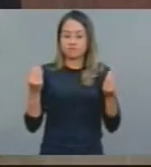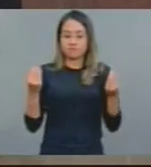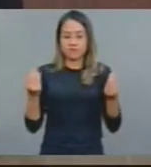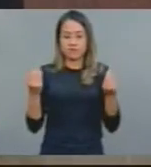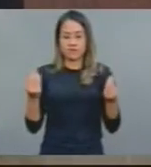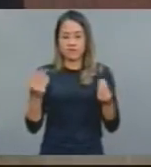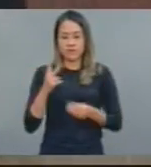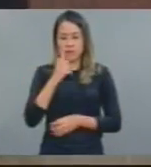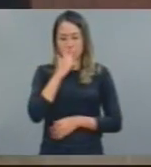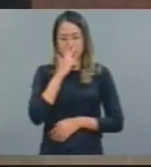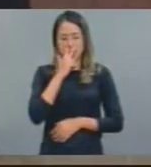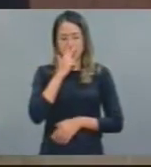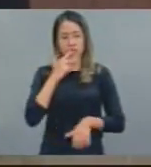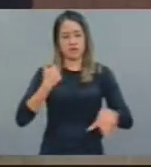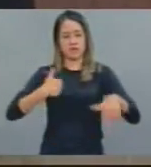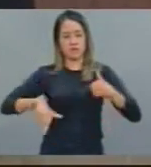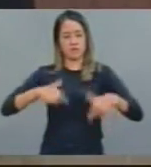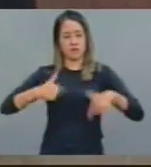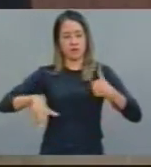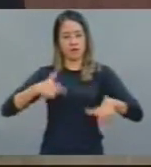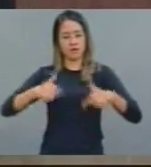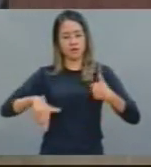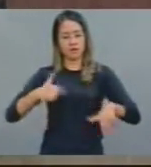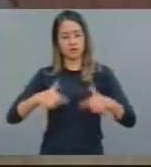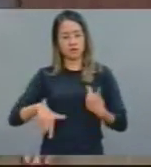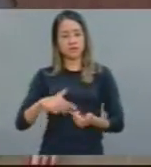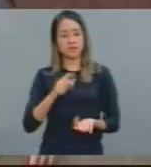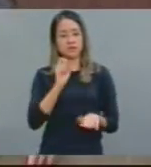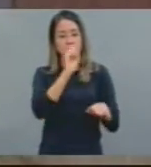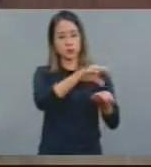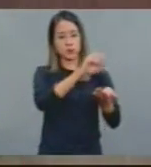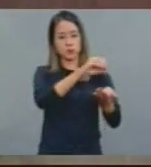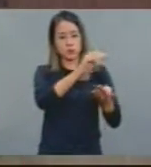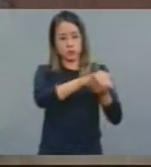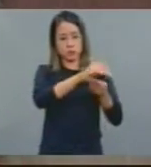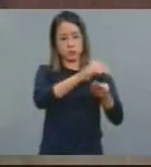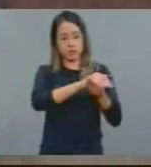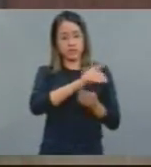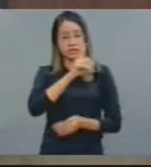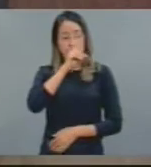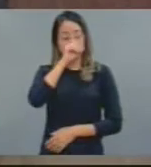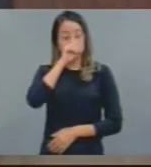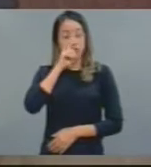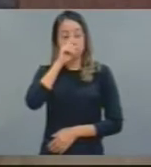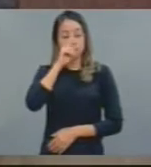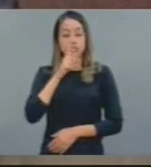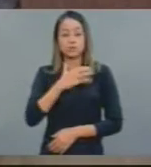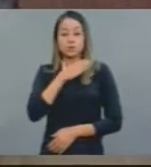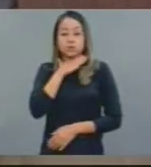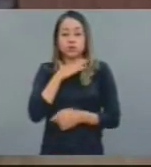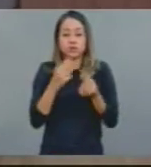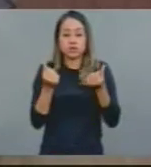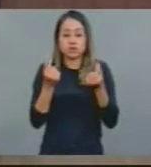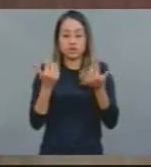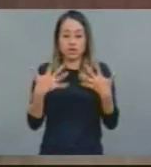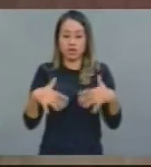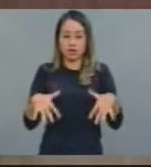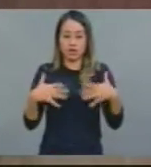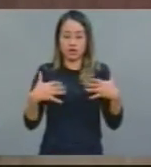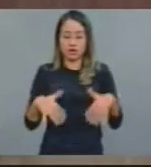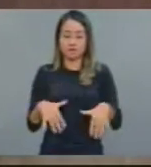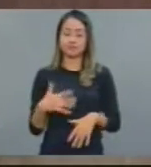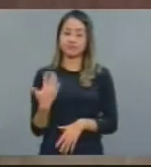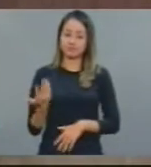que transfere aos trabalhadores e às trabalhadoras a conta da crise. Portanto, senhores deputadas, senhoras deputados,